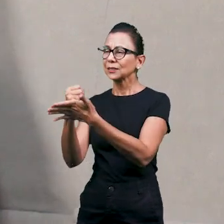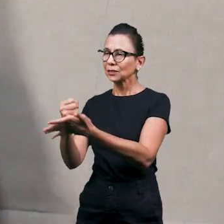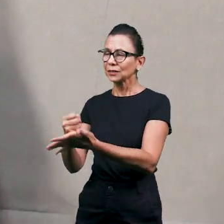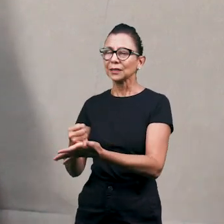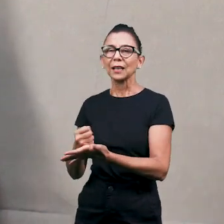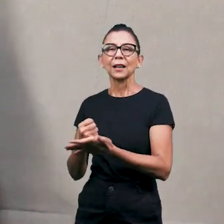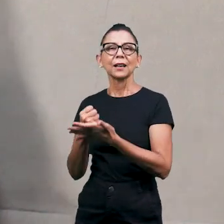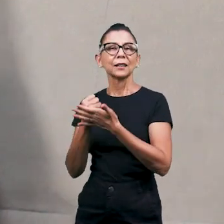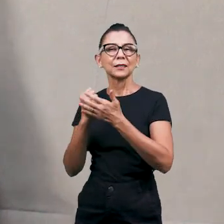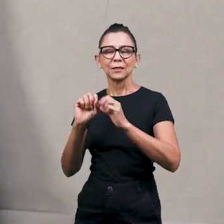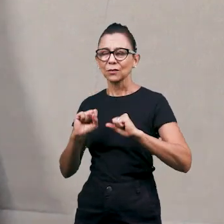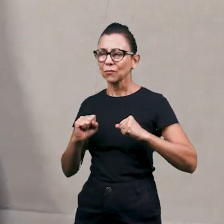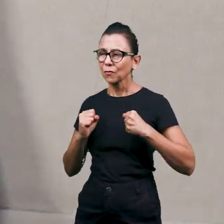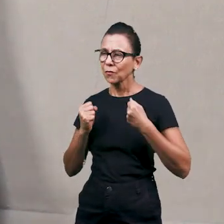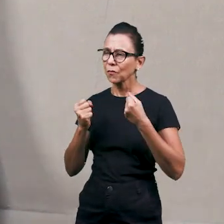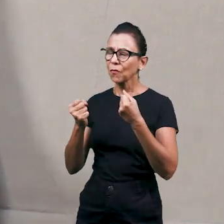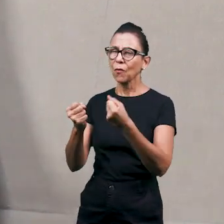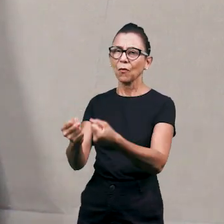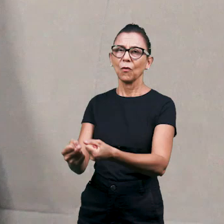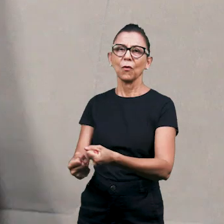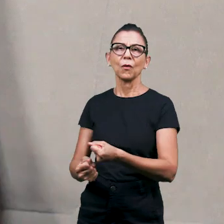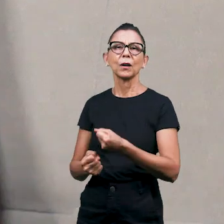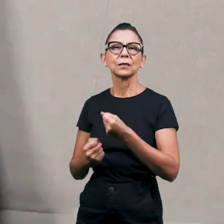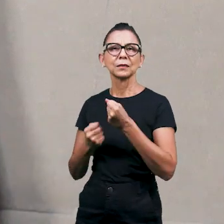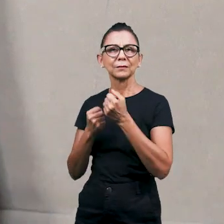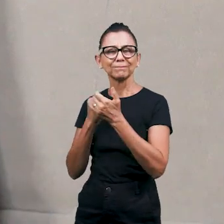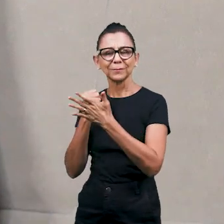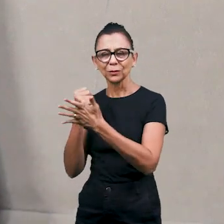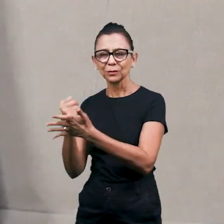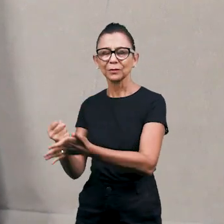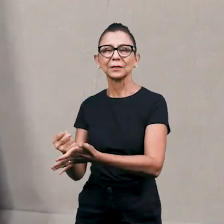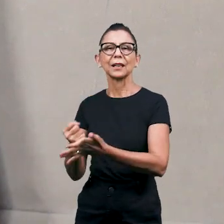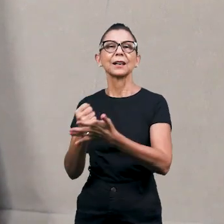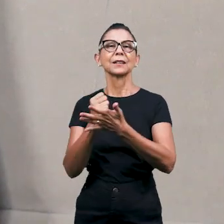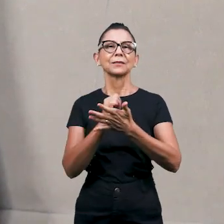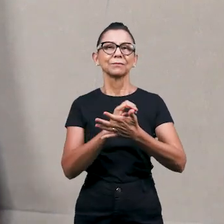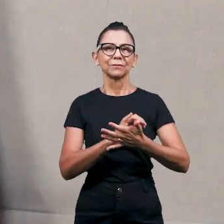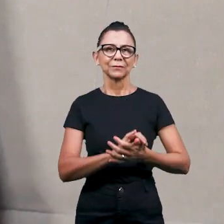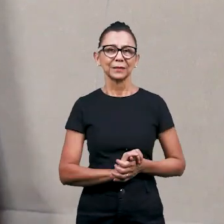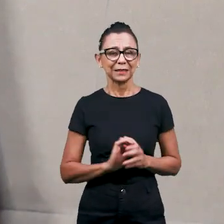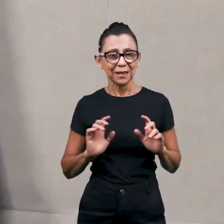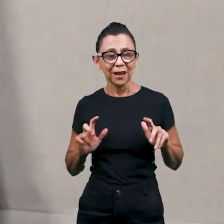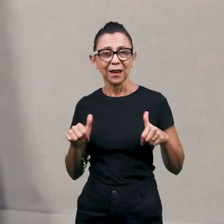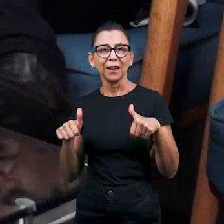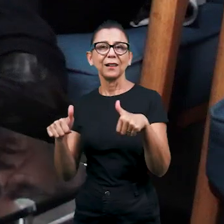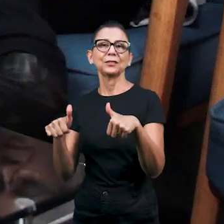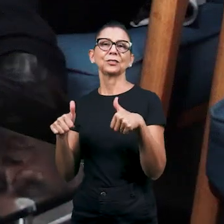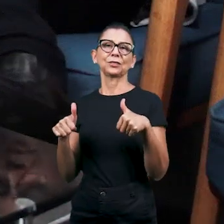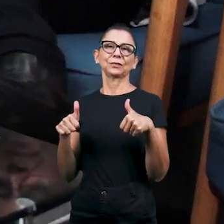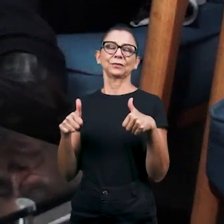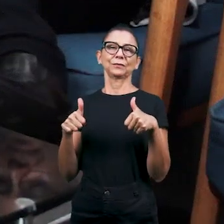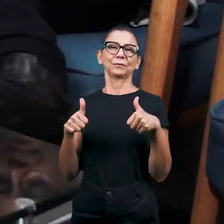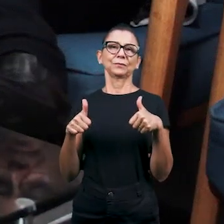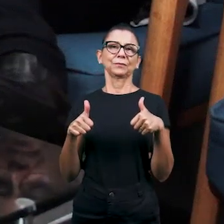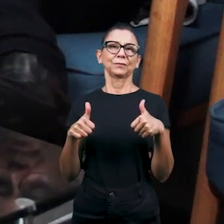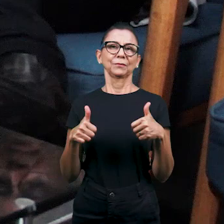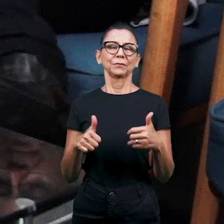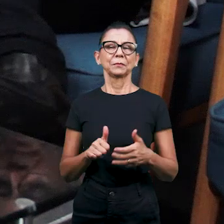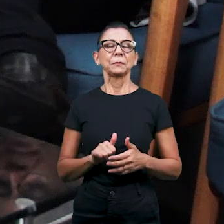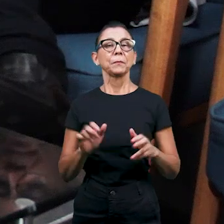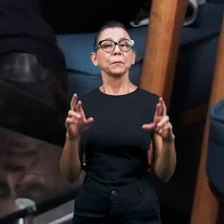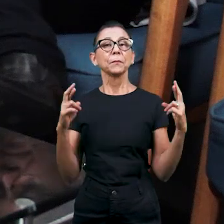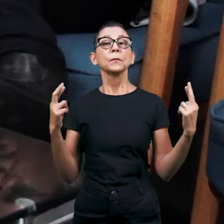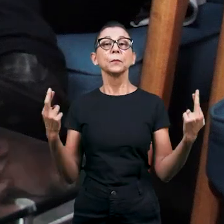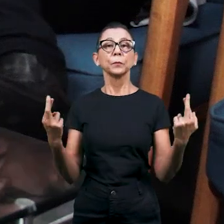centelha de fogo ali que pode incendiar, como diz aquele louvor, né? Uma grande floresta. Então, é uma reunião